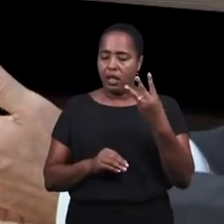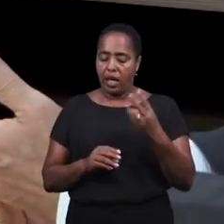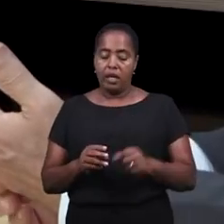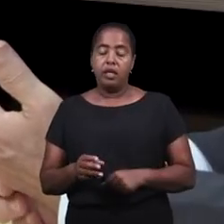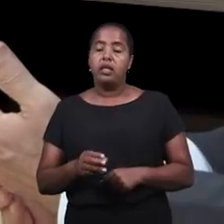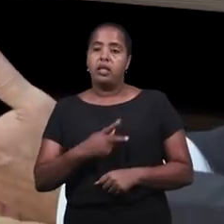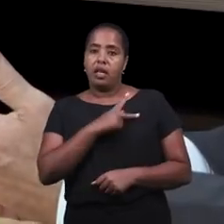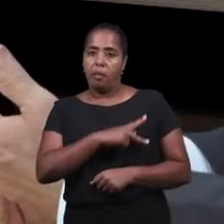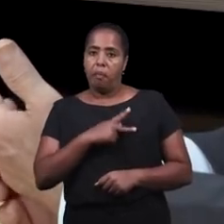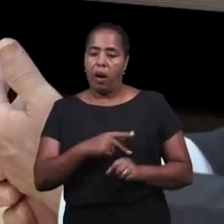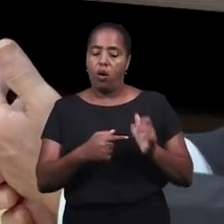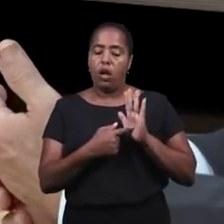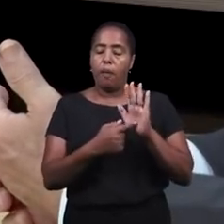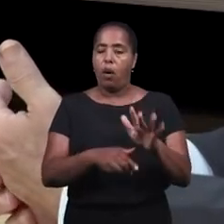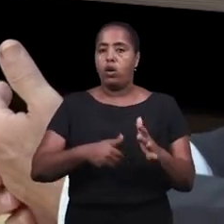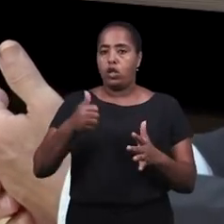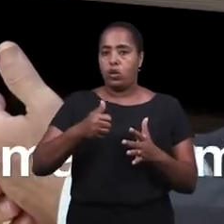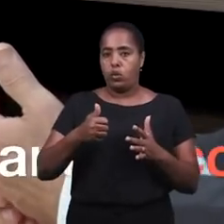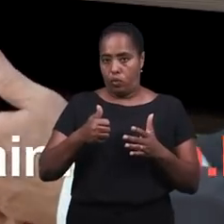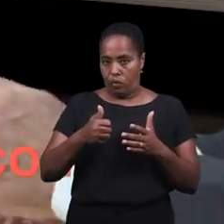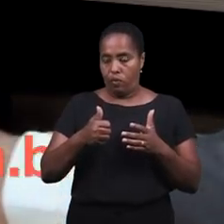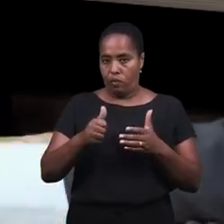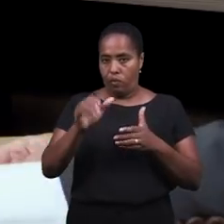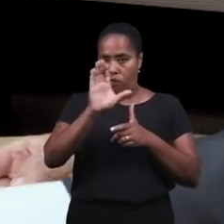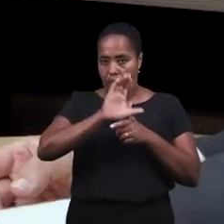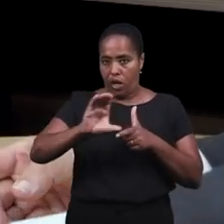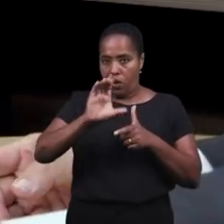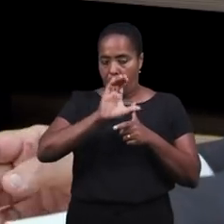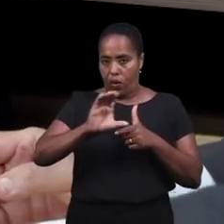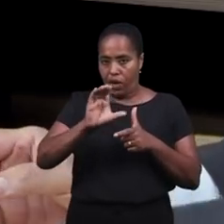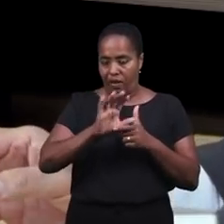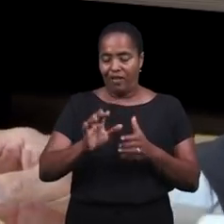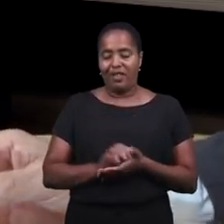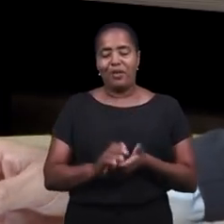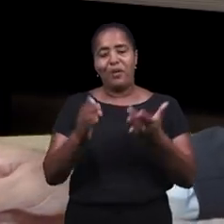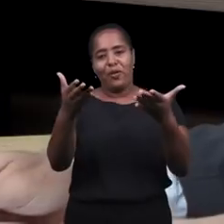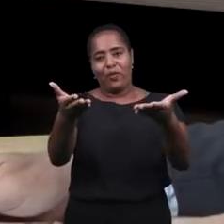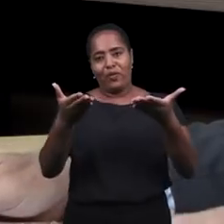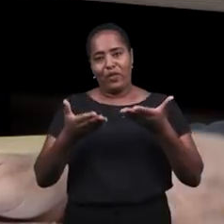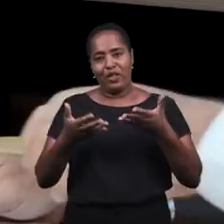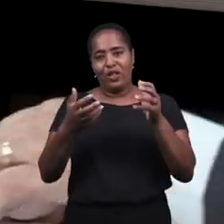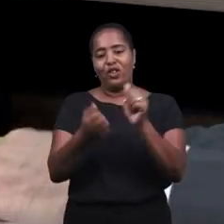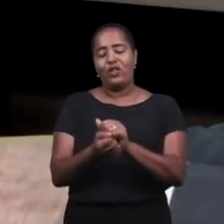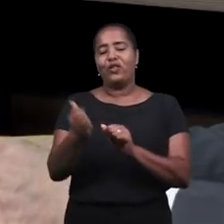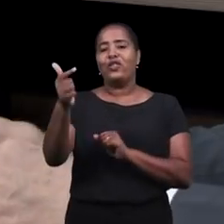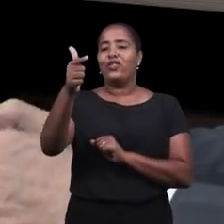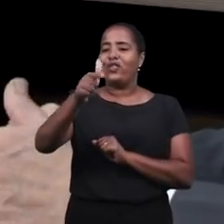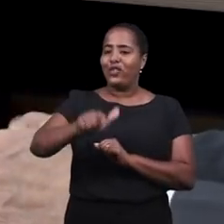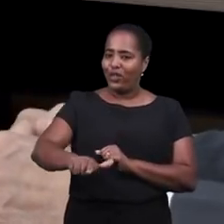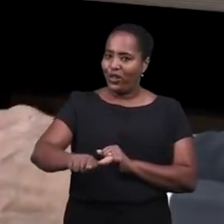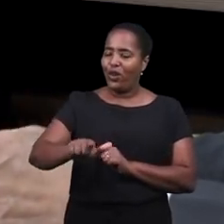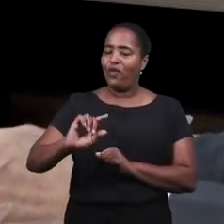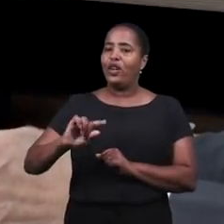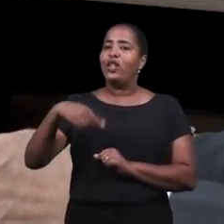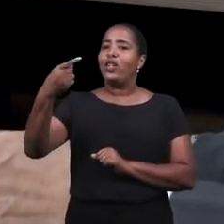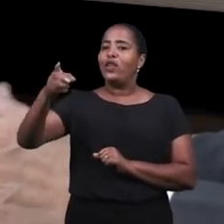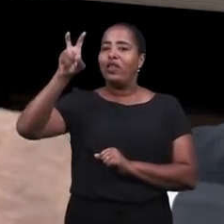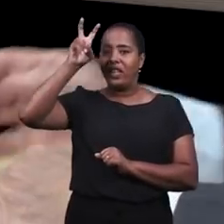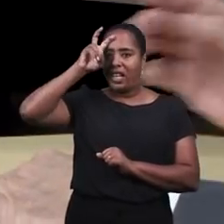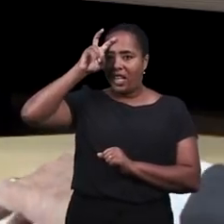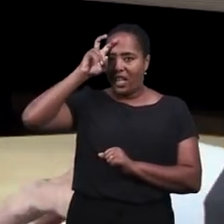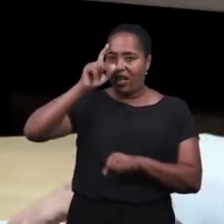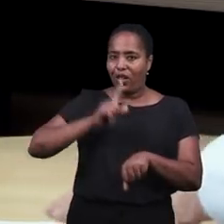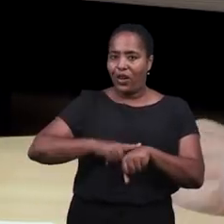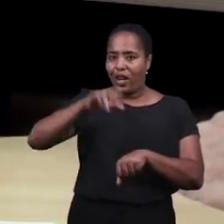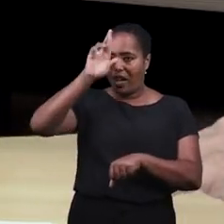o apóstolo Paulo apresenta na sua primeira carta aos Coríntios. Eu convido você a estarmos juntos mais uma vez